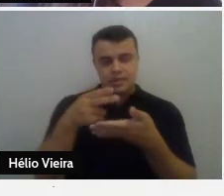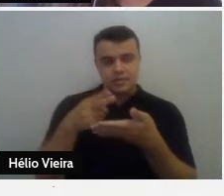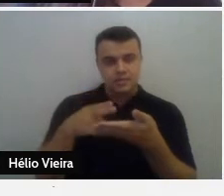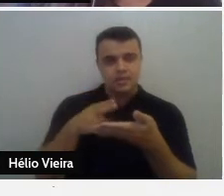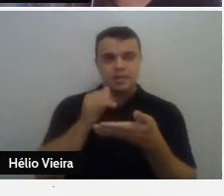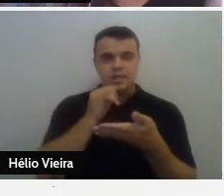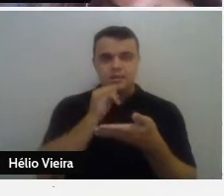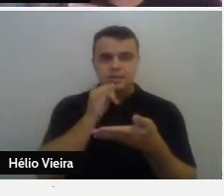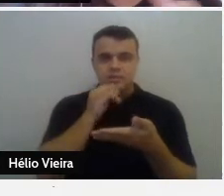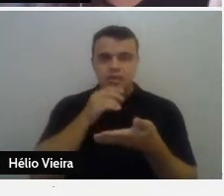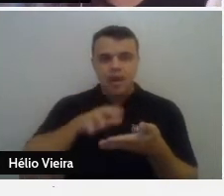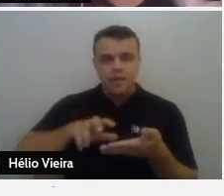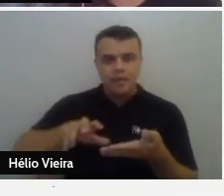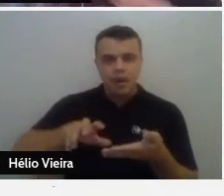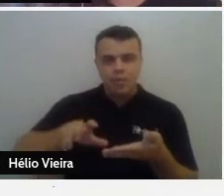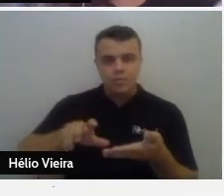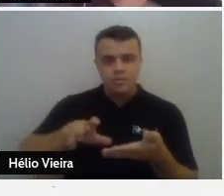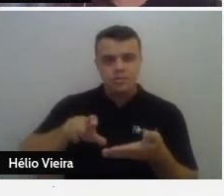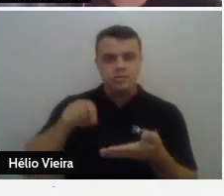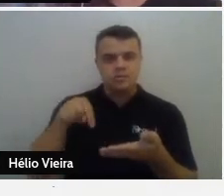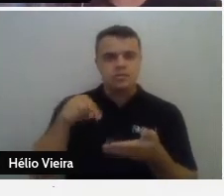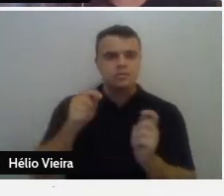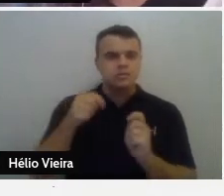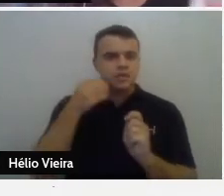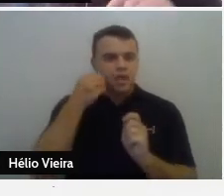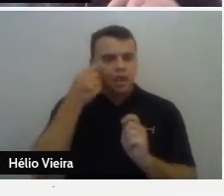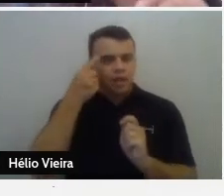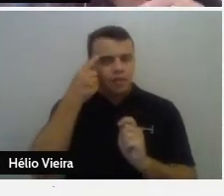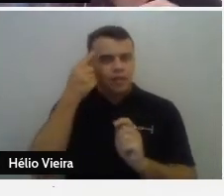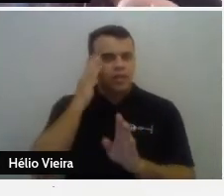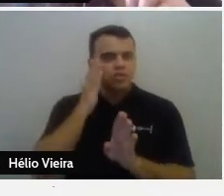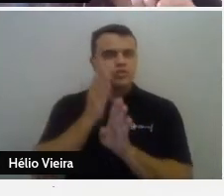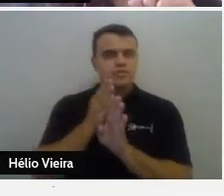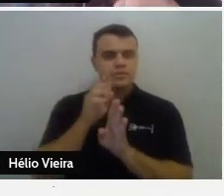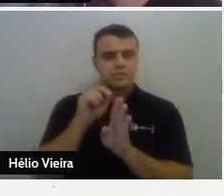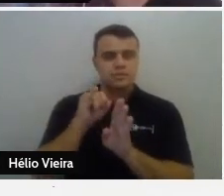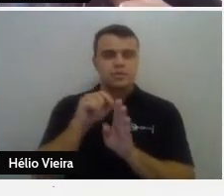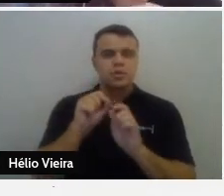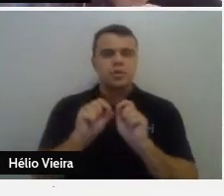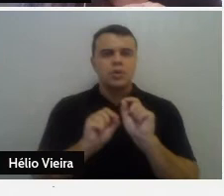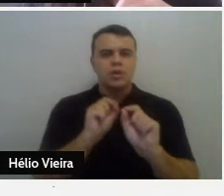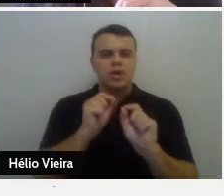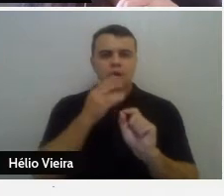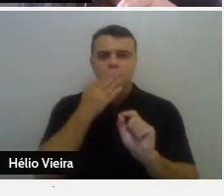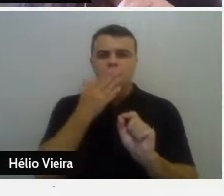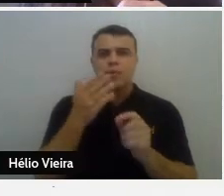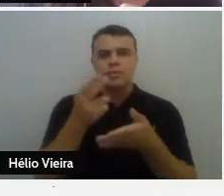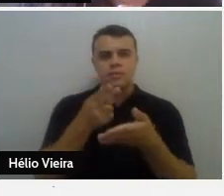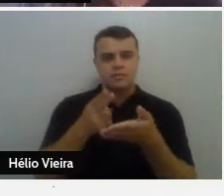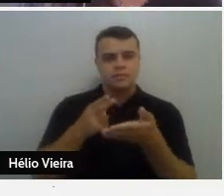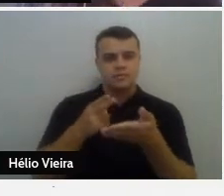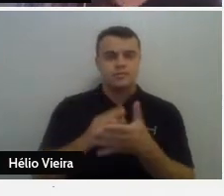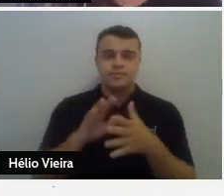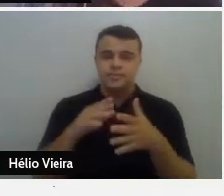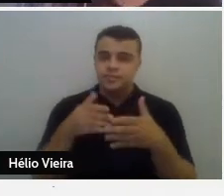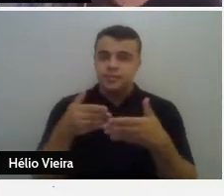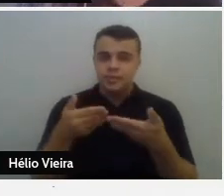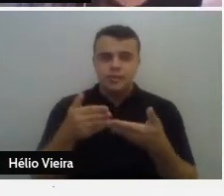com o mouse e ele vai tentando adivinhar qual é o desenho.